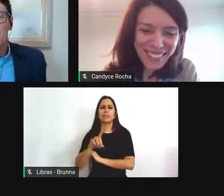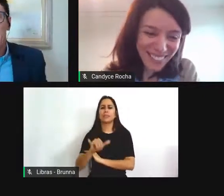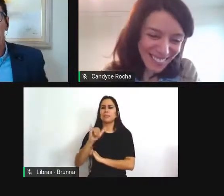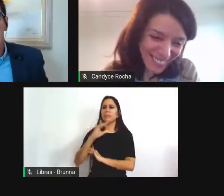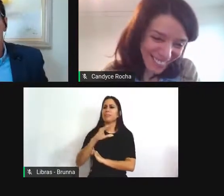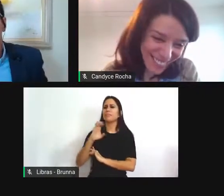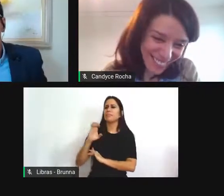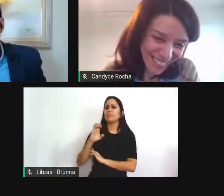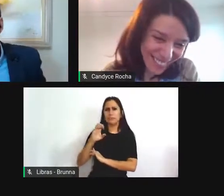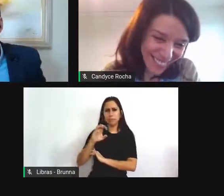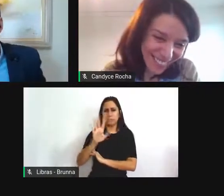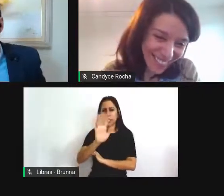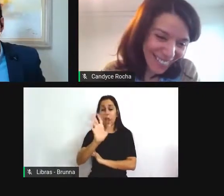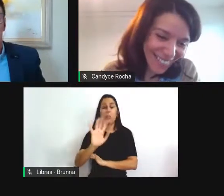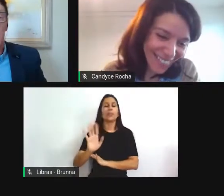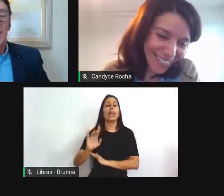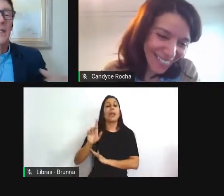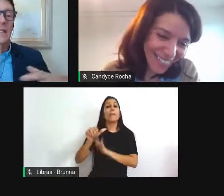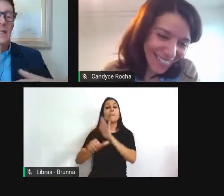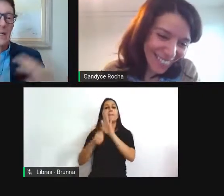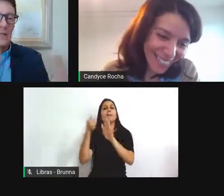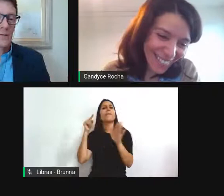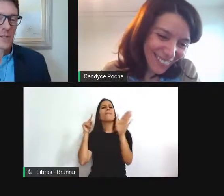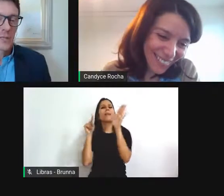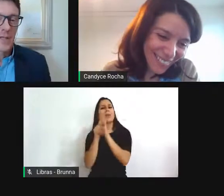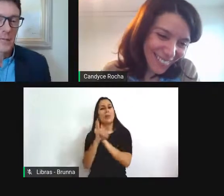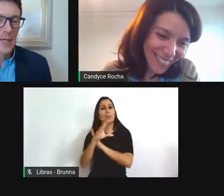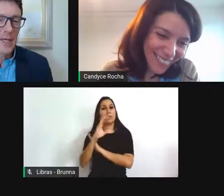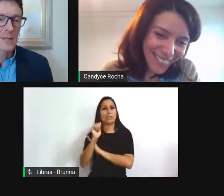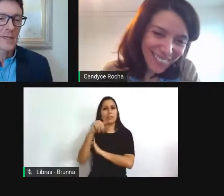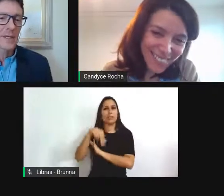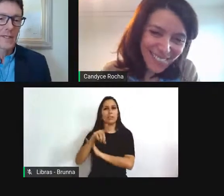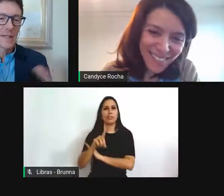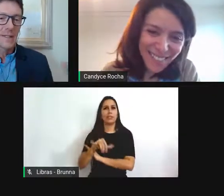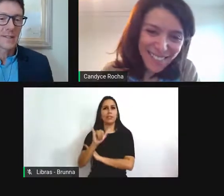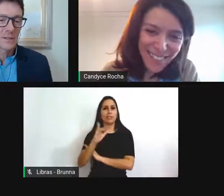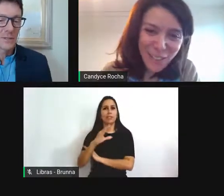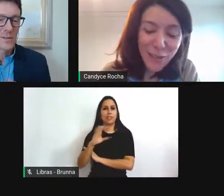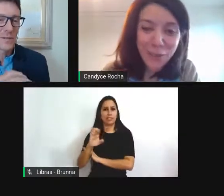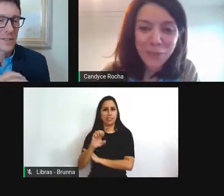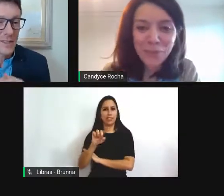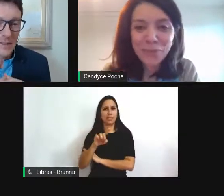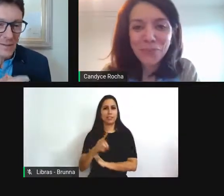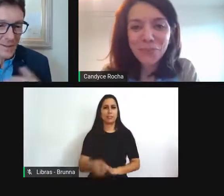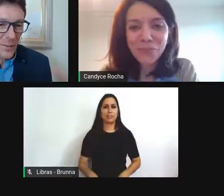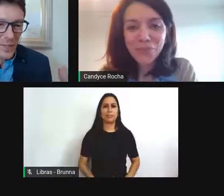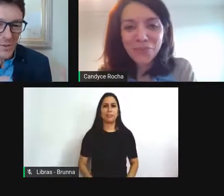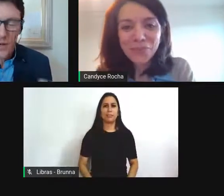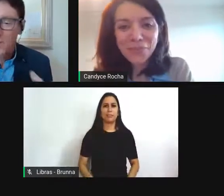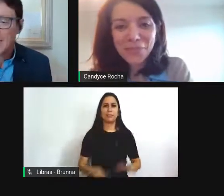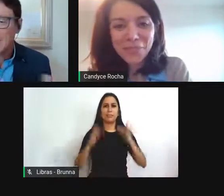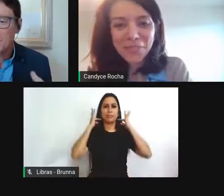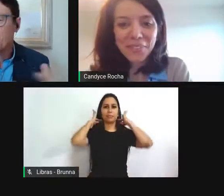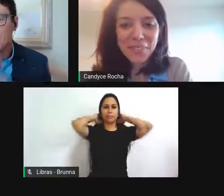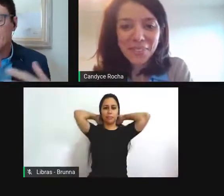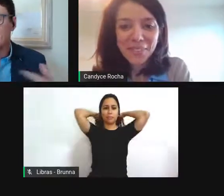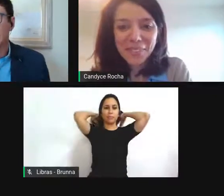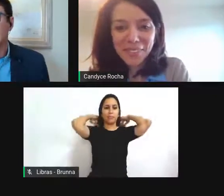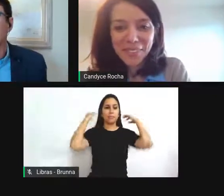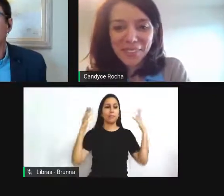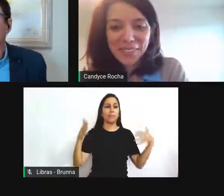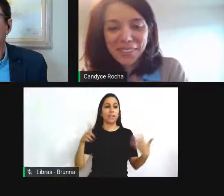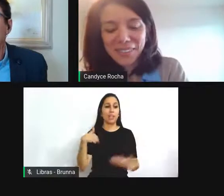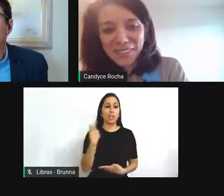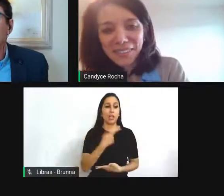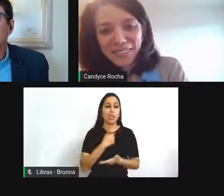Candice. A primeira pergunta para você, e aí eu deixo bem aberto para que nós possamos fazer realmente uma rodada de conversa,